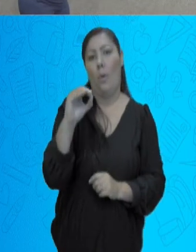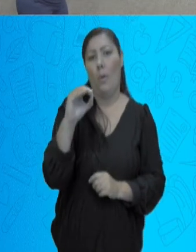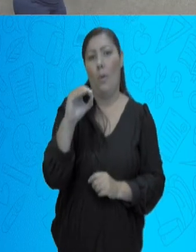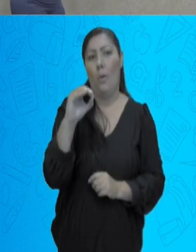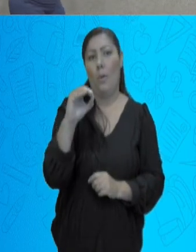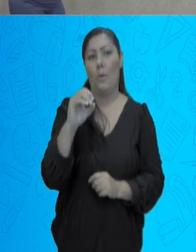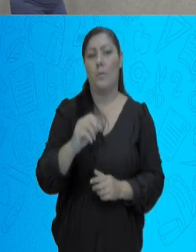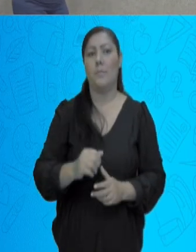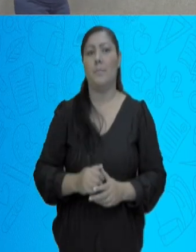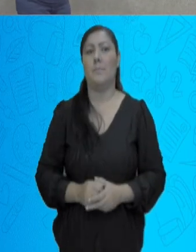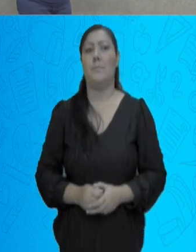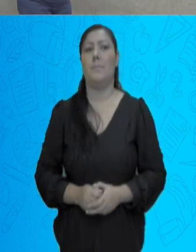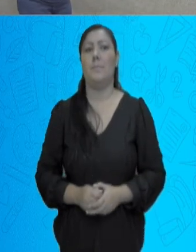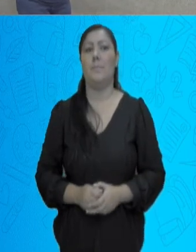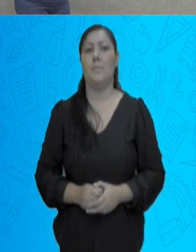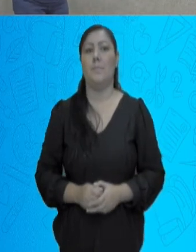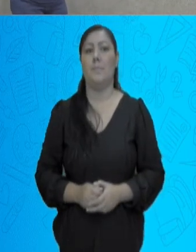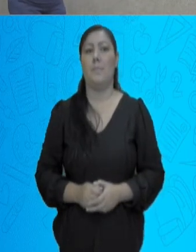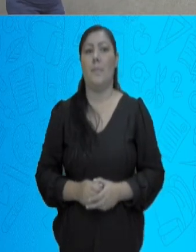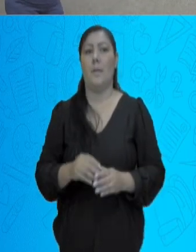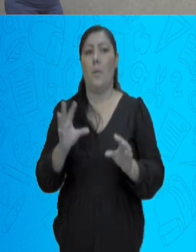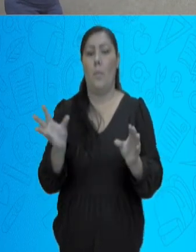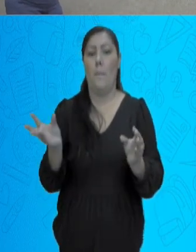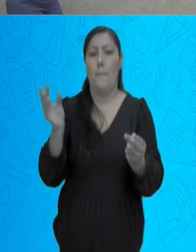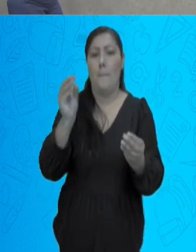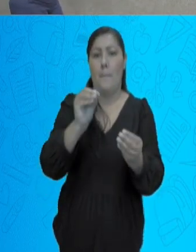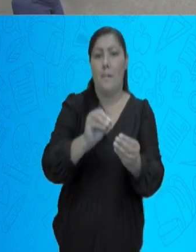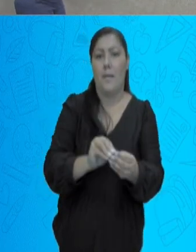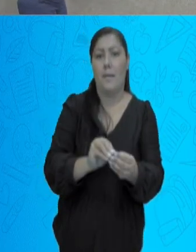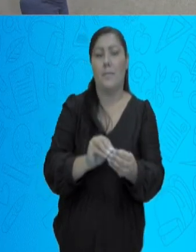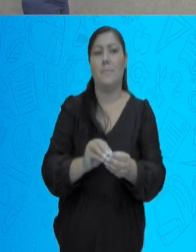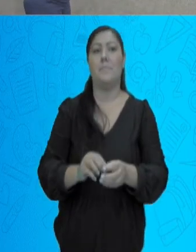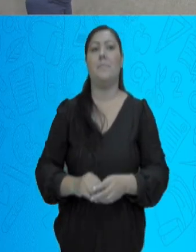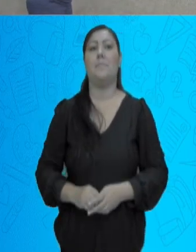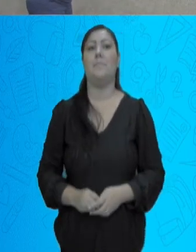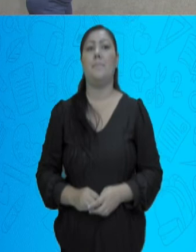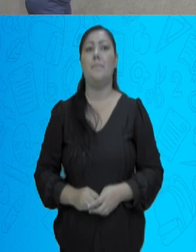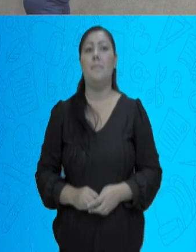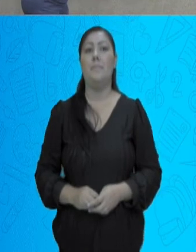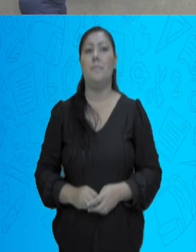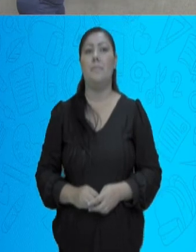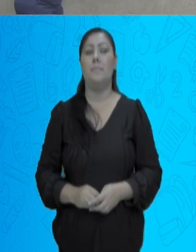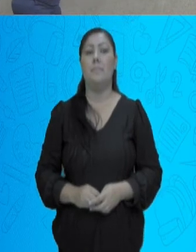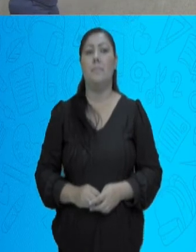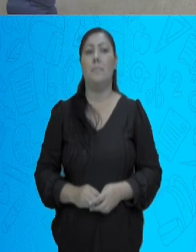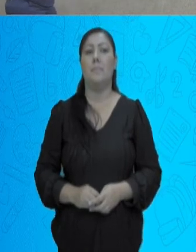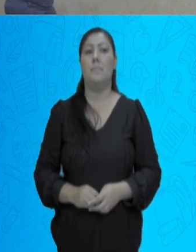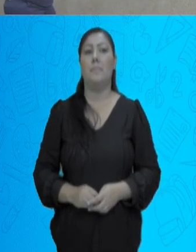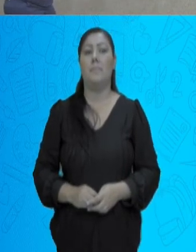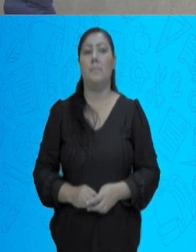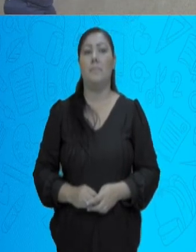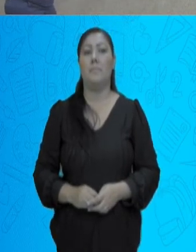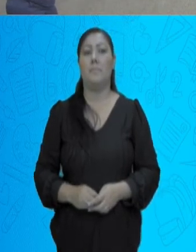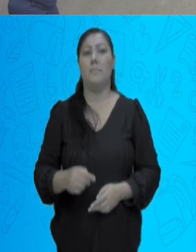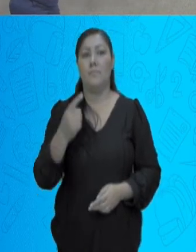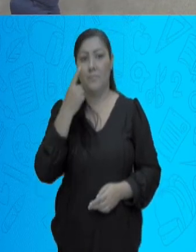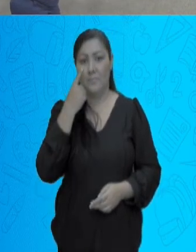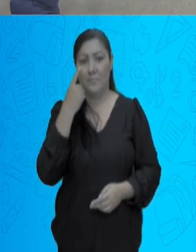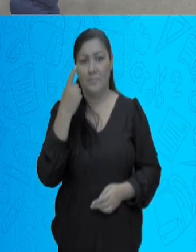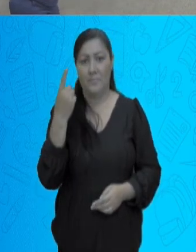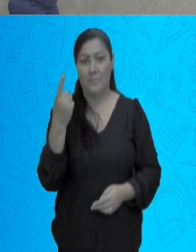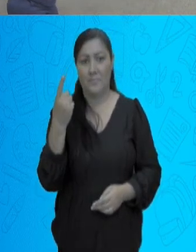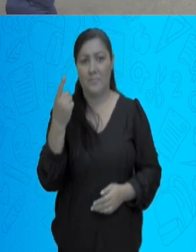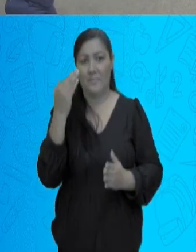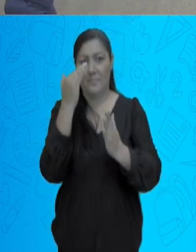querendo, perceberam? É um complemento, não é isso, daquilo? E é isso, ó, eu quero, ó, eu